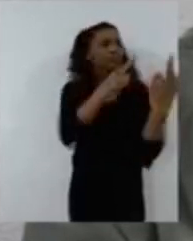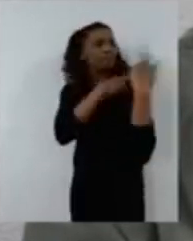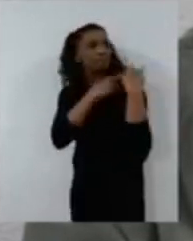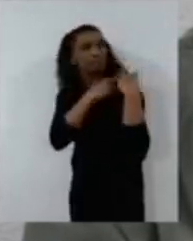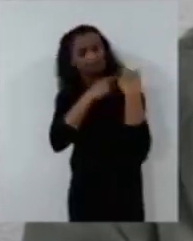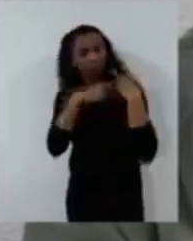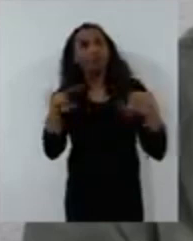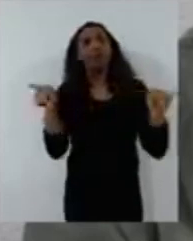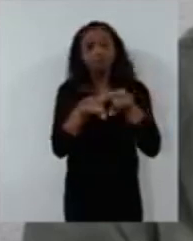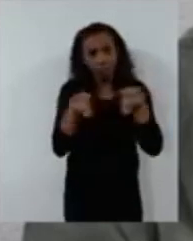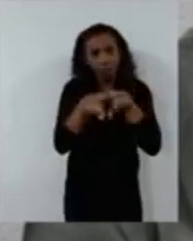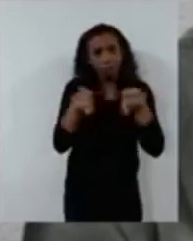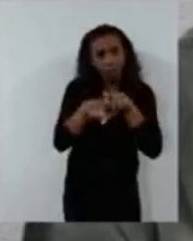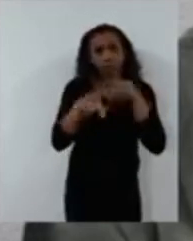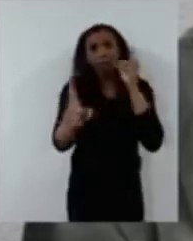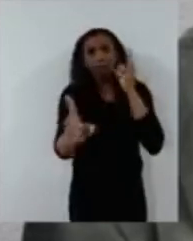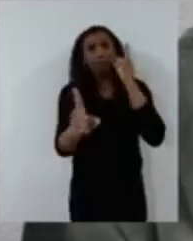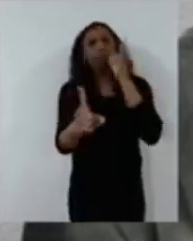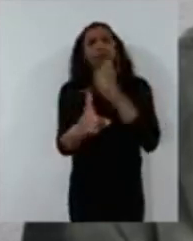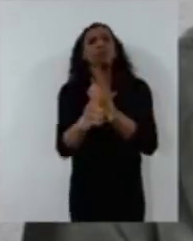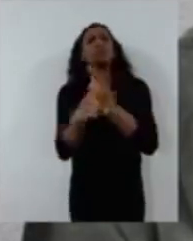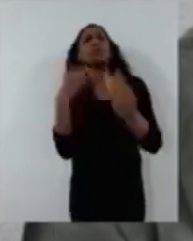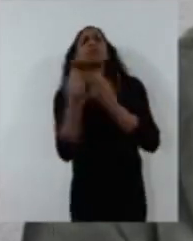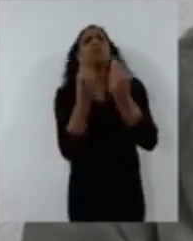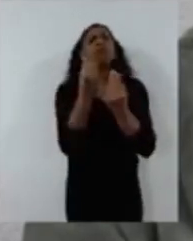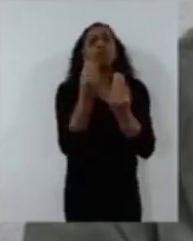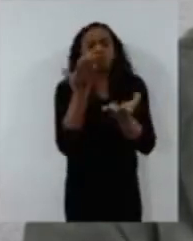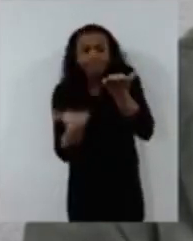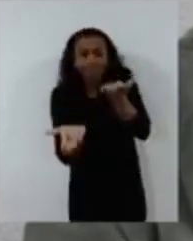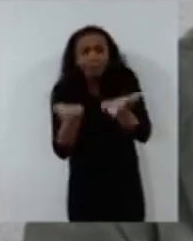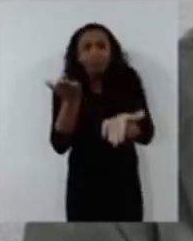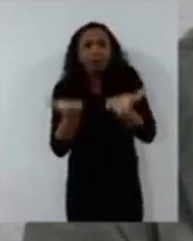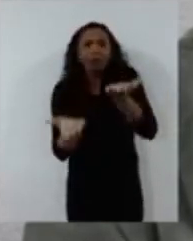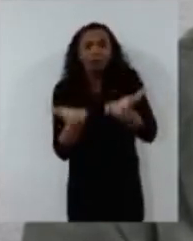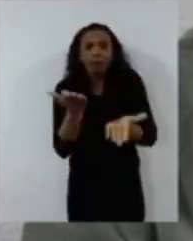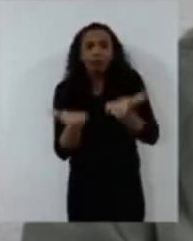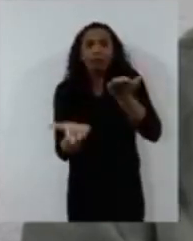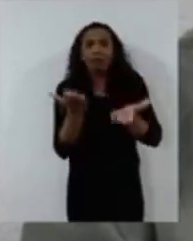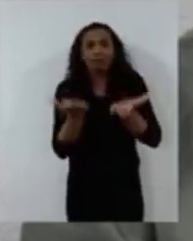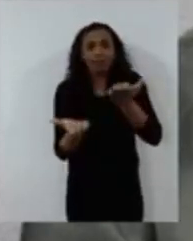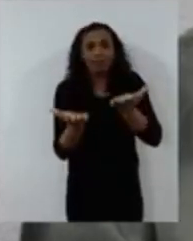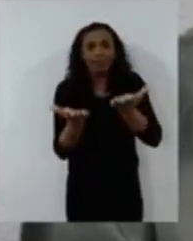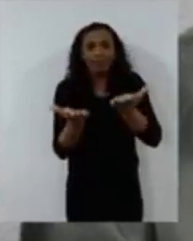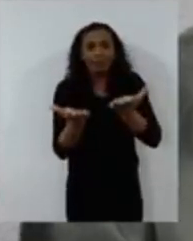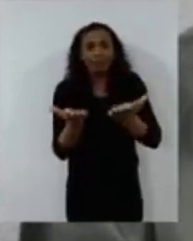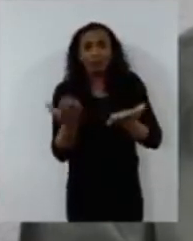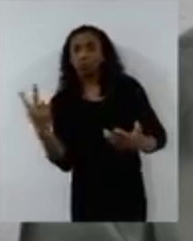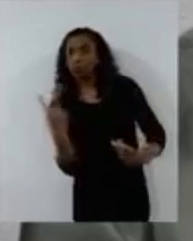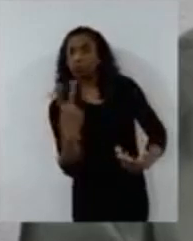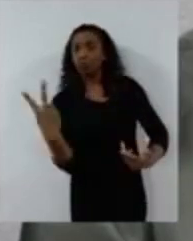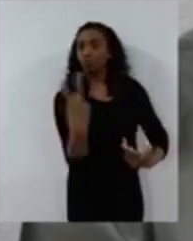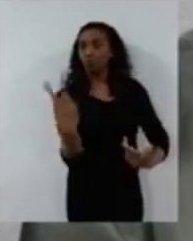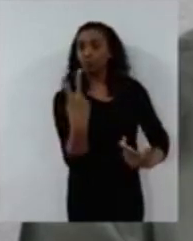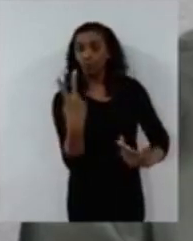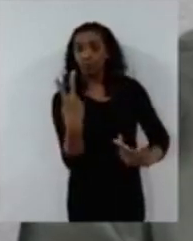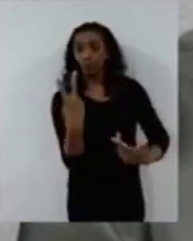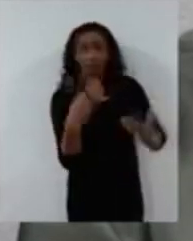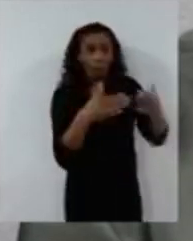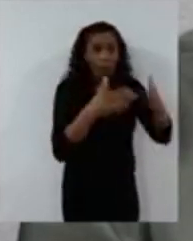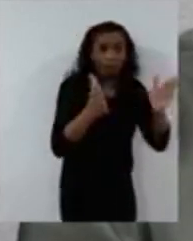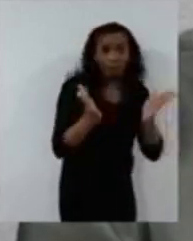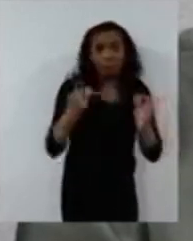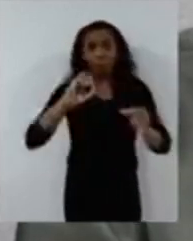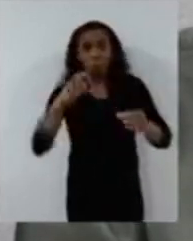responsabilidade, em encontrar um ponto de equilíbrio para que essas duas necessidades possam